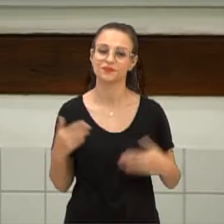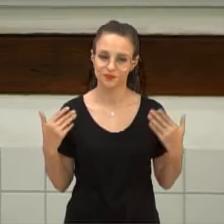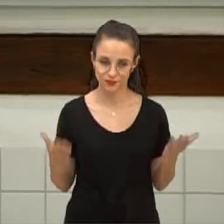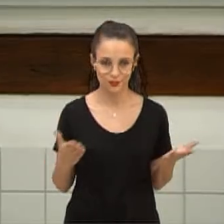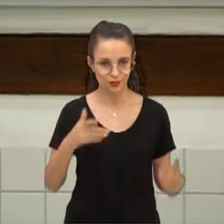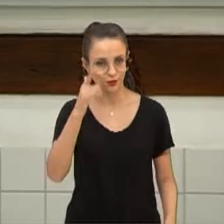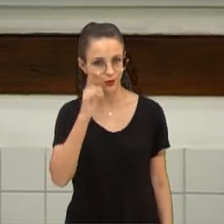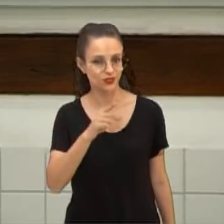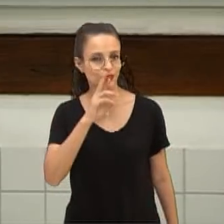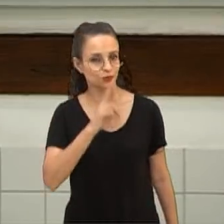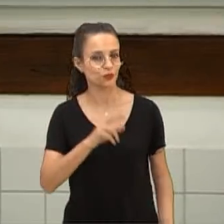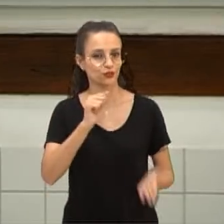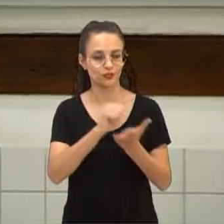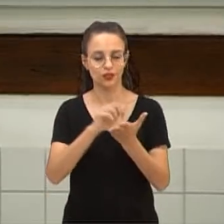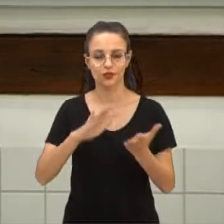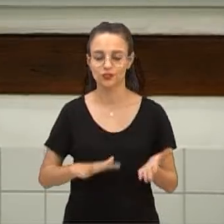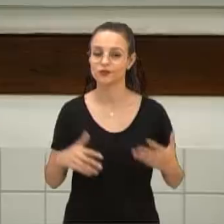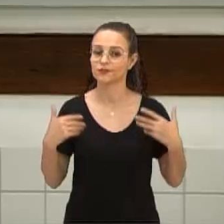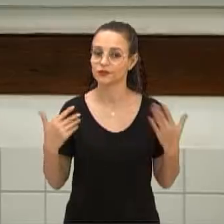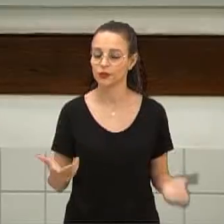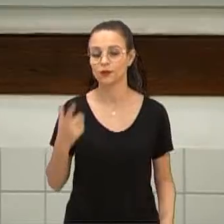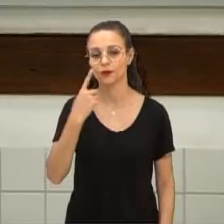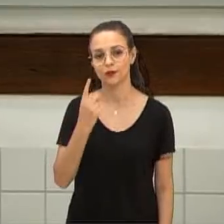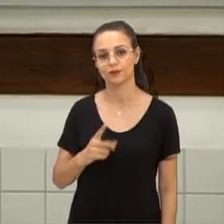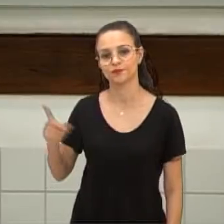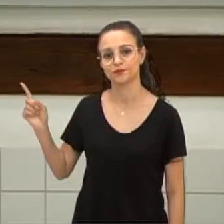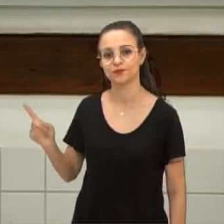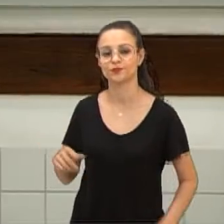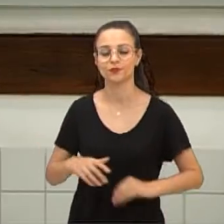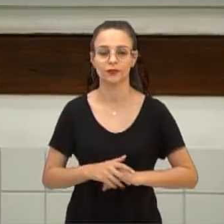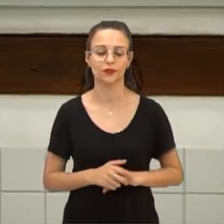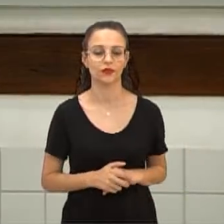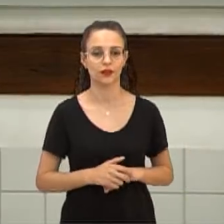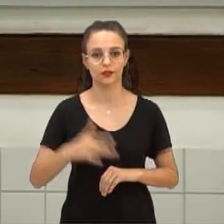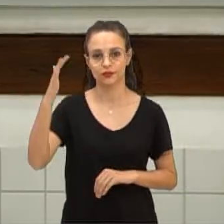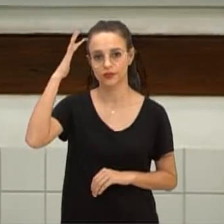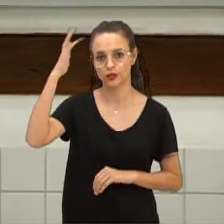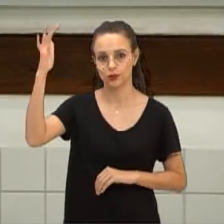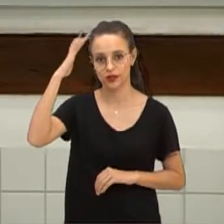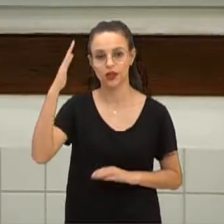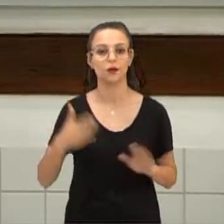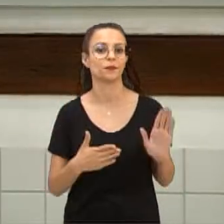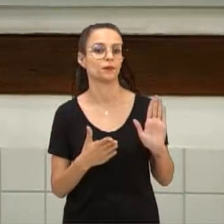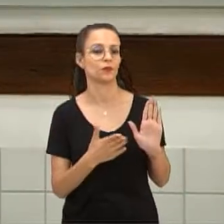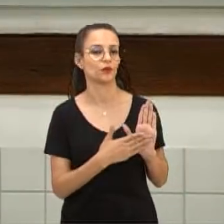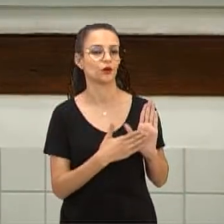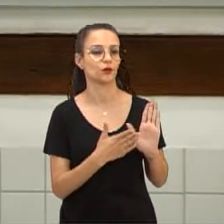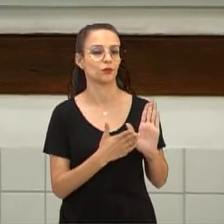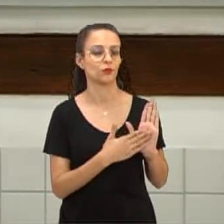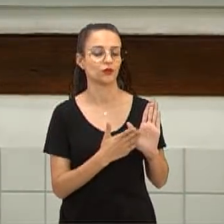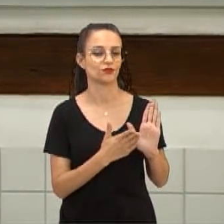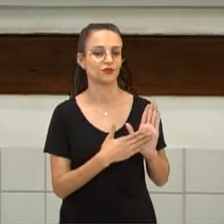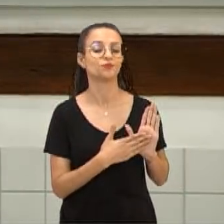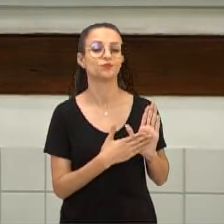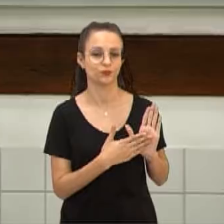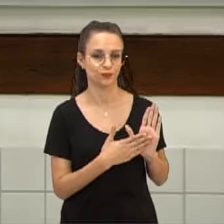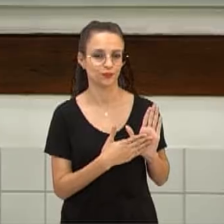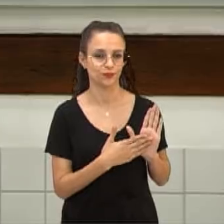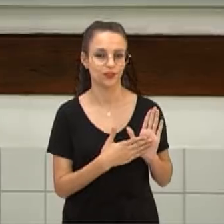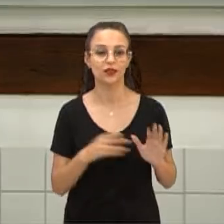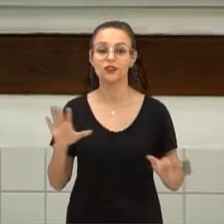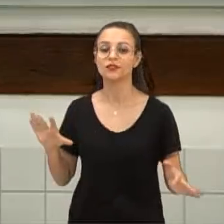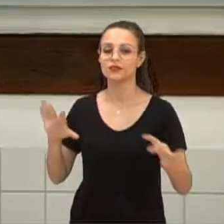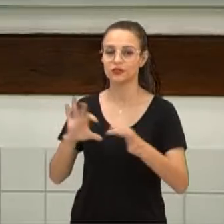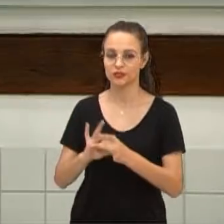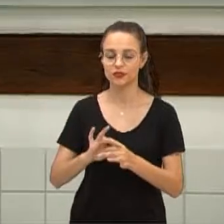Daí, pessoal, conseguiram responder? Bom, olha lá, ó. A teoria proposta que dizia